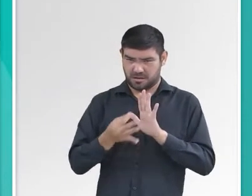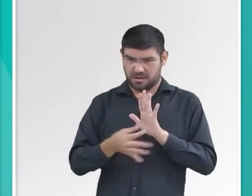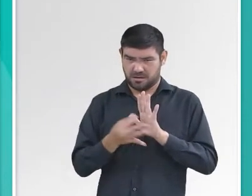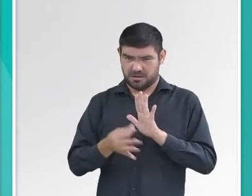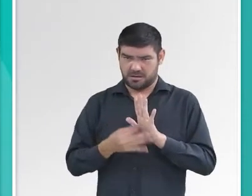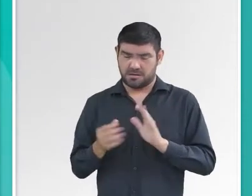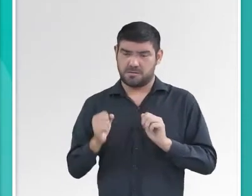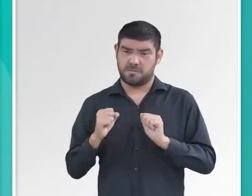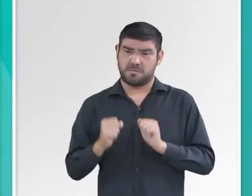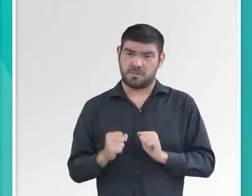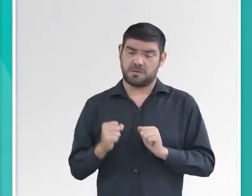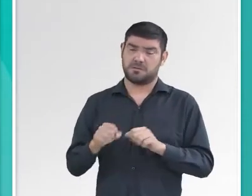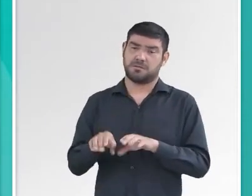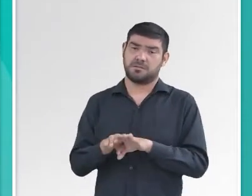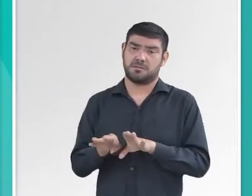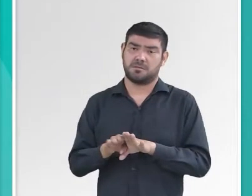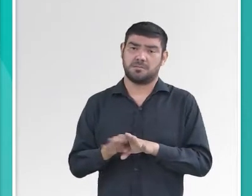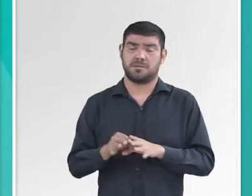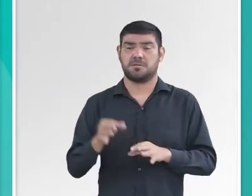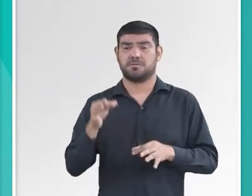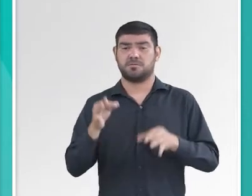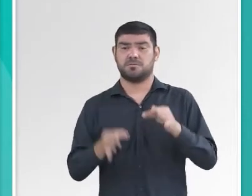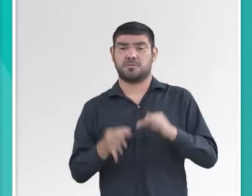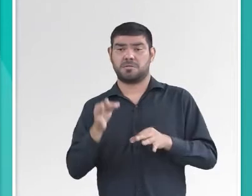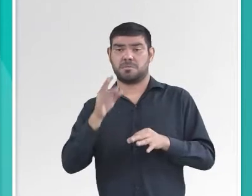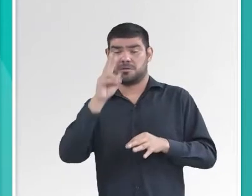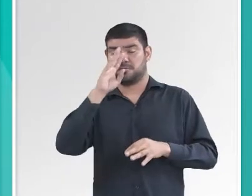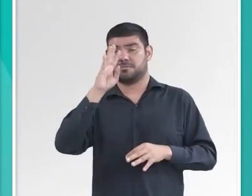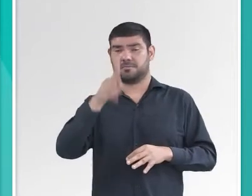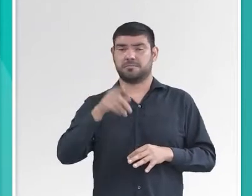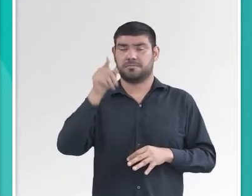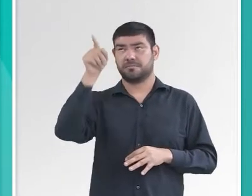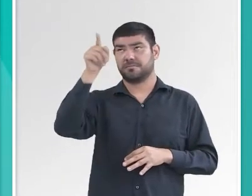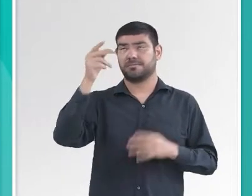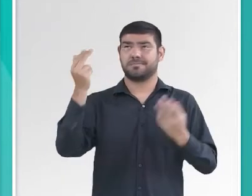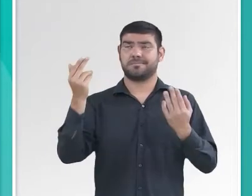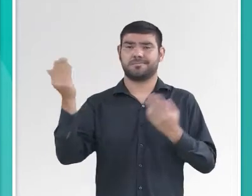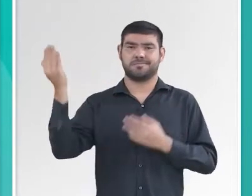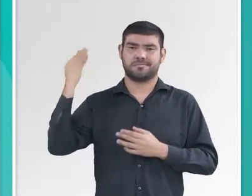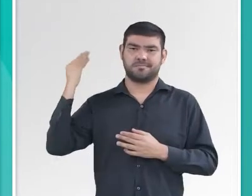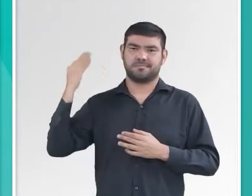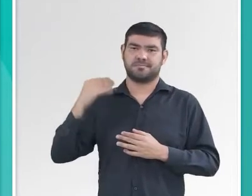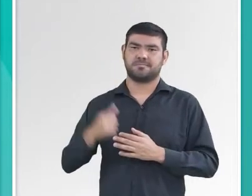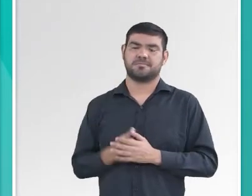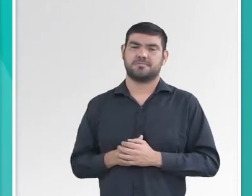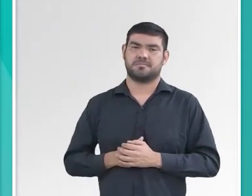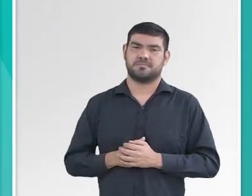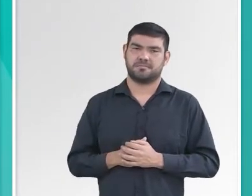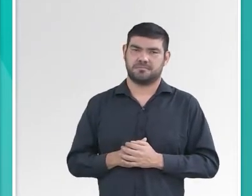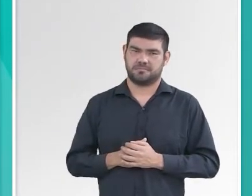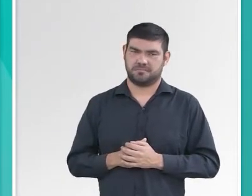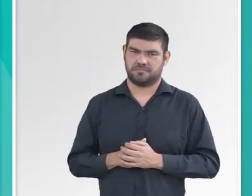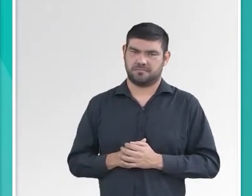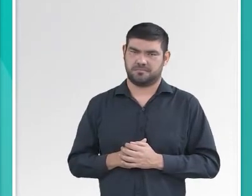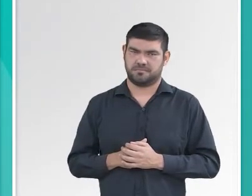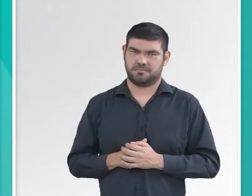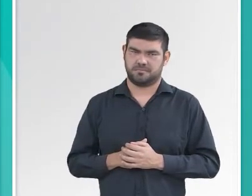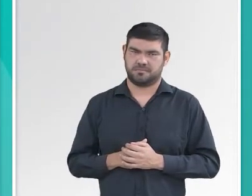pode colocar até mesmo um certo julgamento no título, como foi feito aí no caso desta